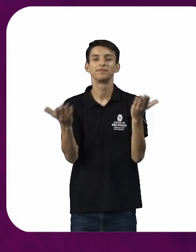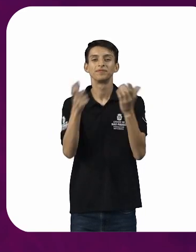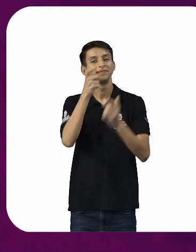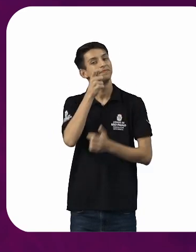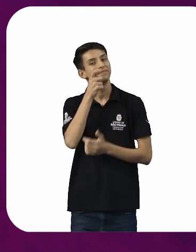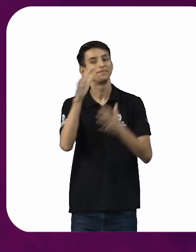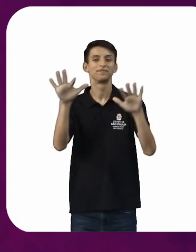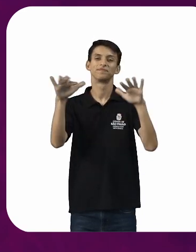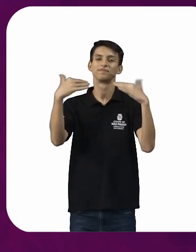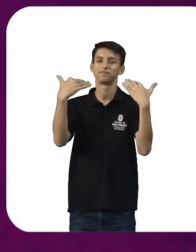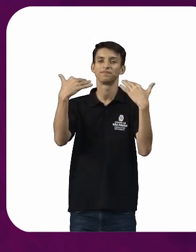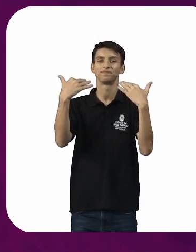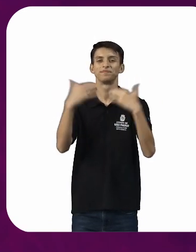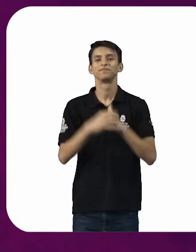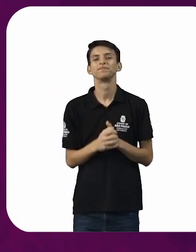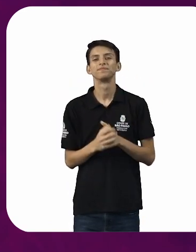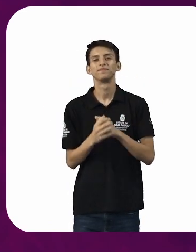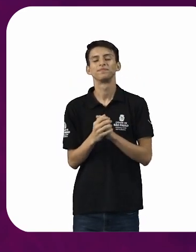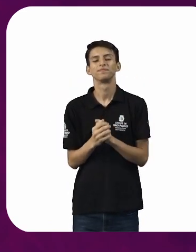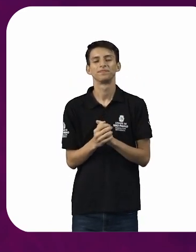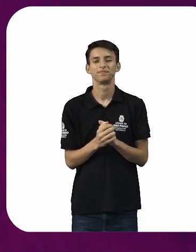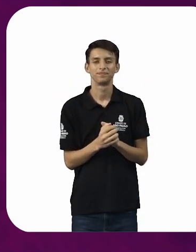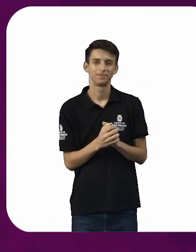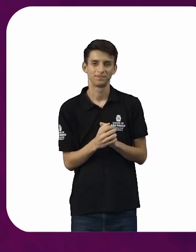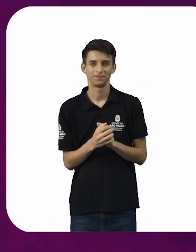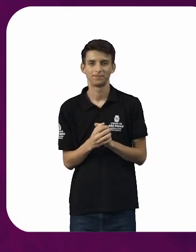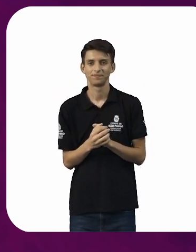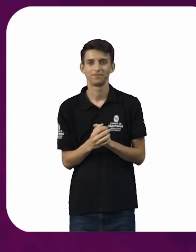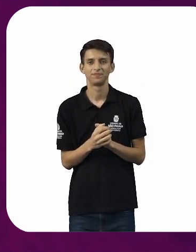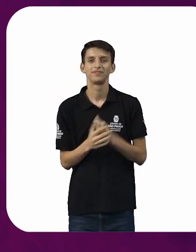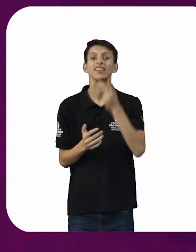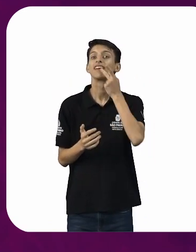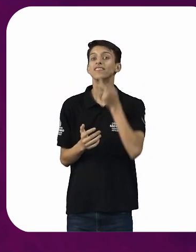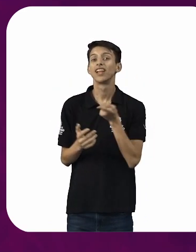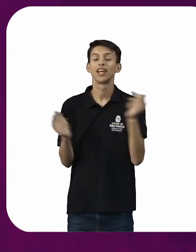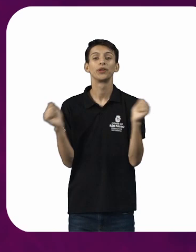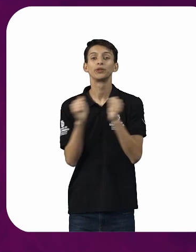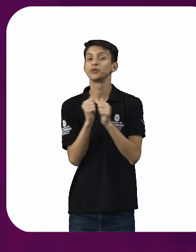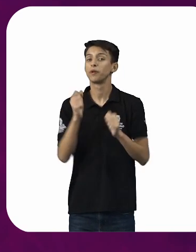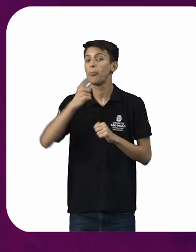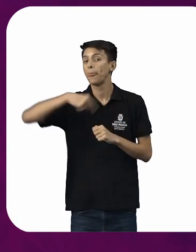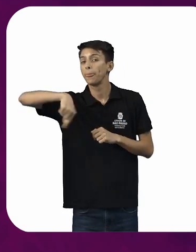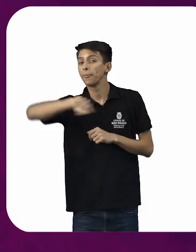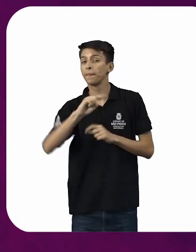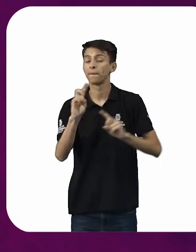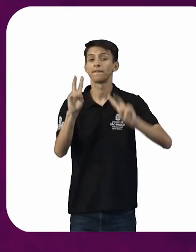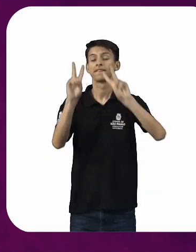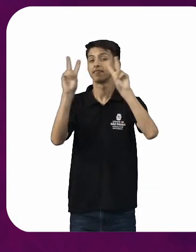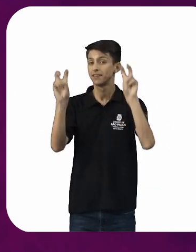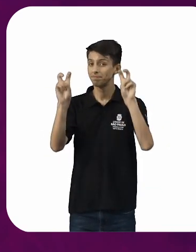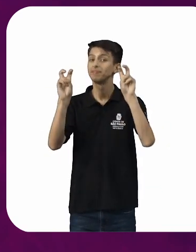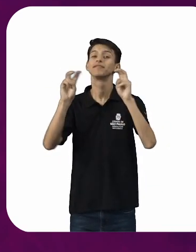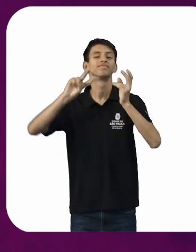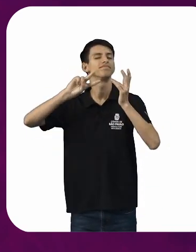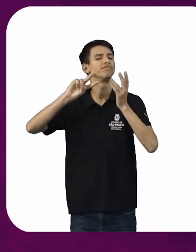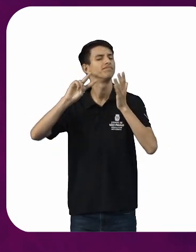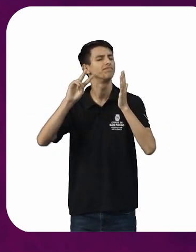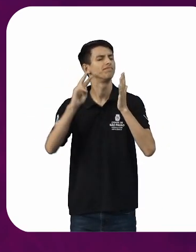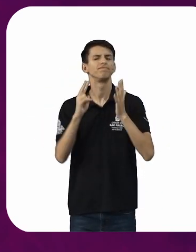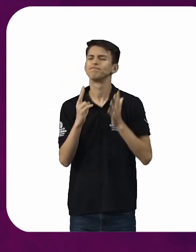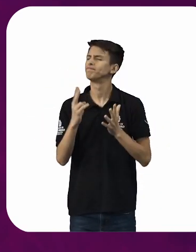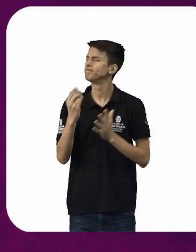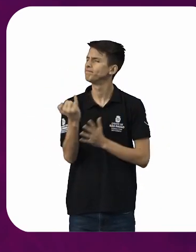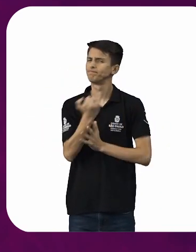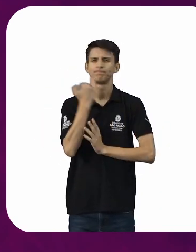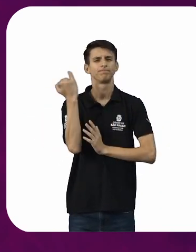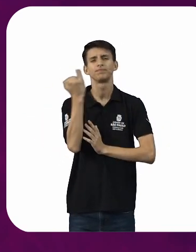espectadores e espectadoras que acompanham este evento. E para falar conosco deste tema tão significativo, que é raça e